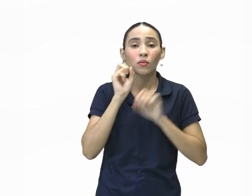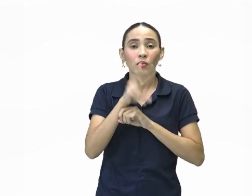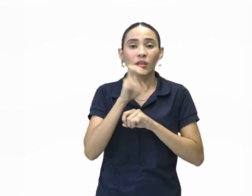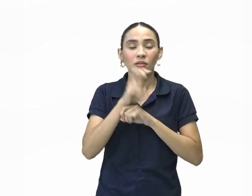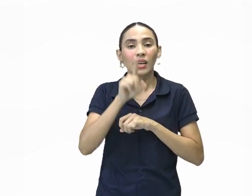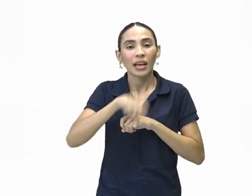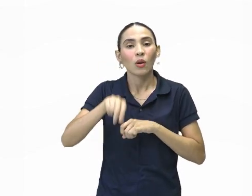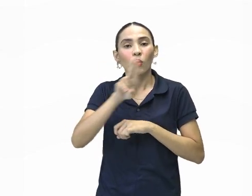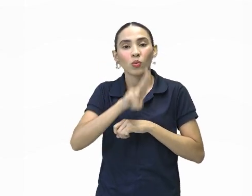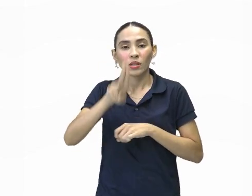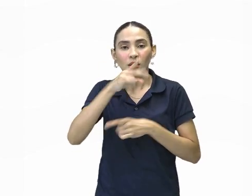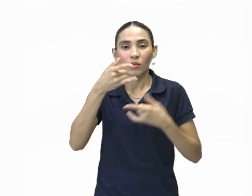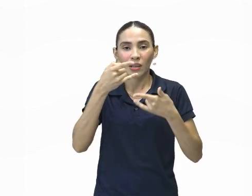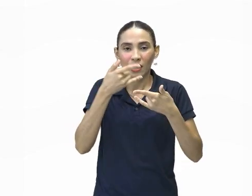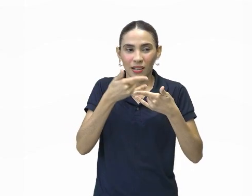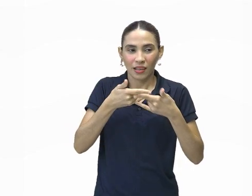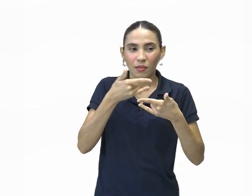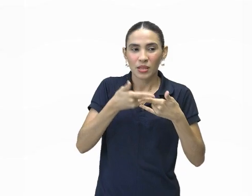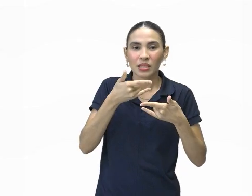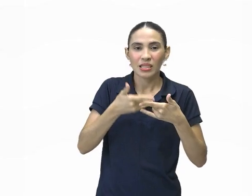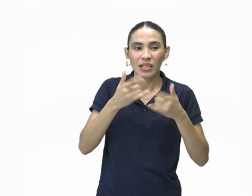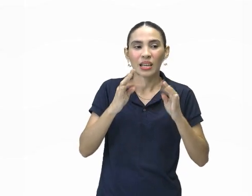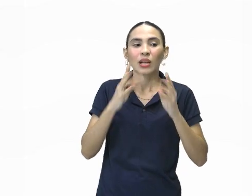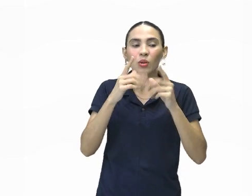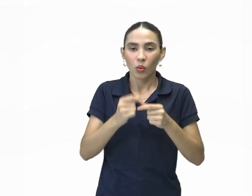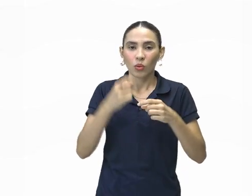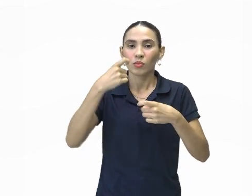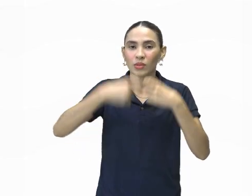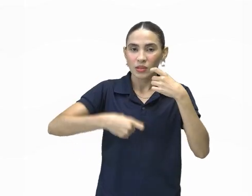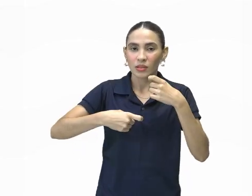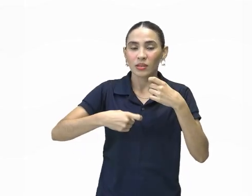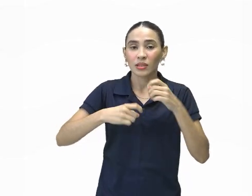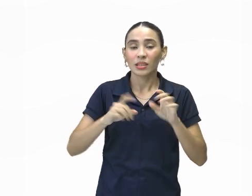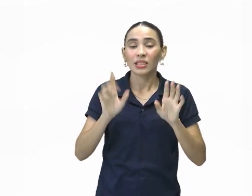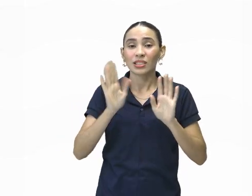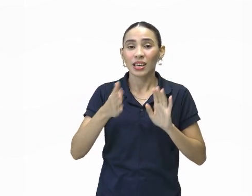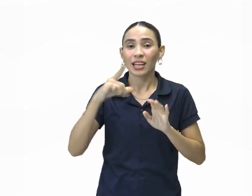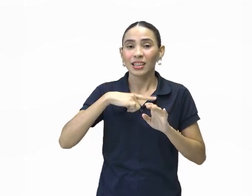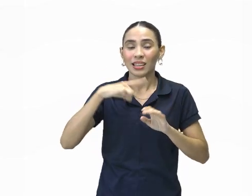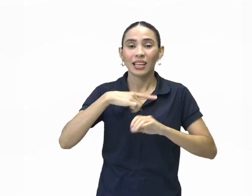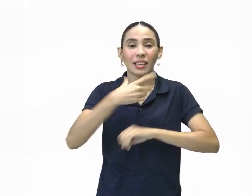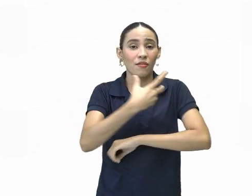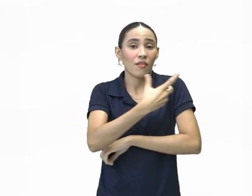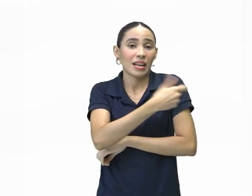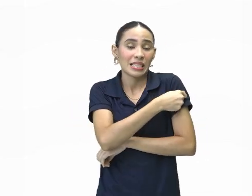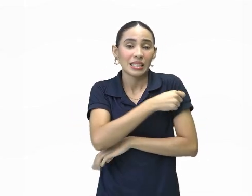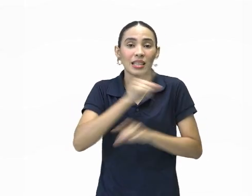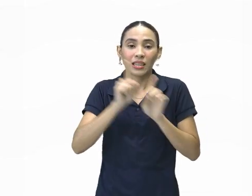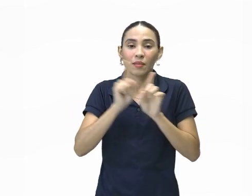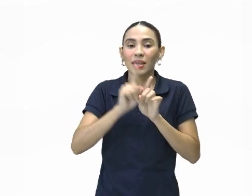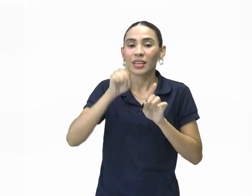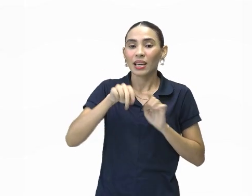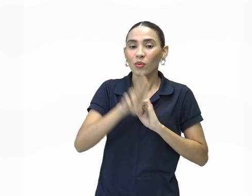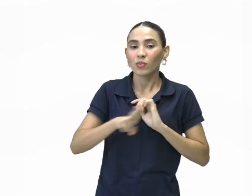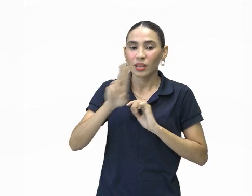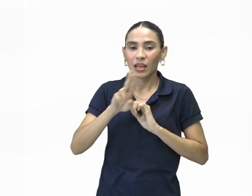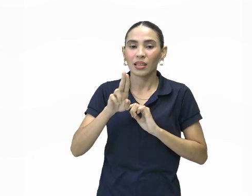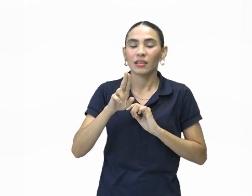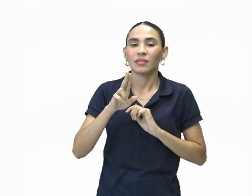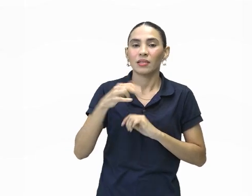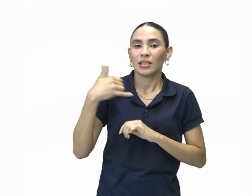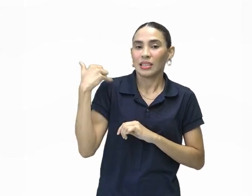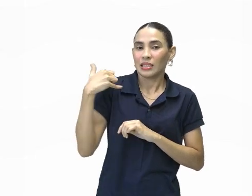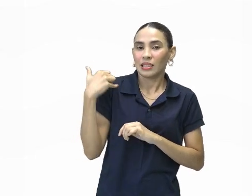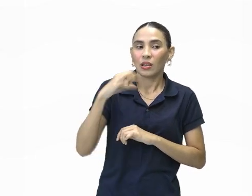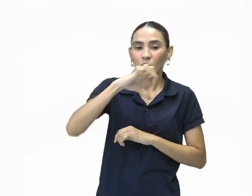usando o preservativo em todas as relações sexuais. E já existe a vacina também, que é aplicada pela faixa etária